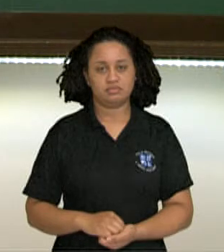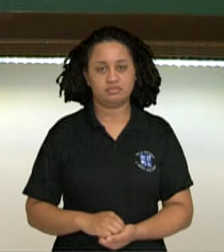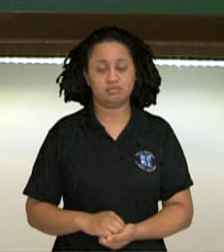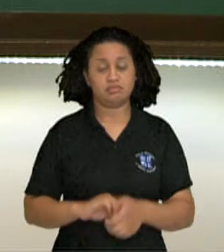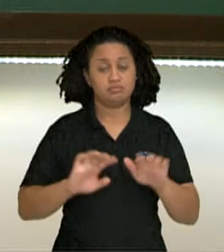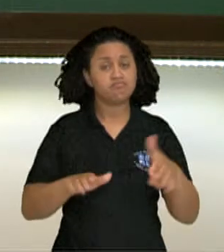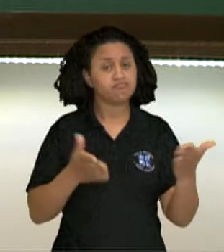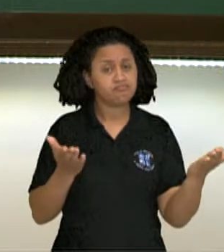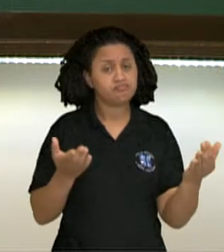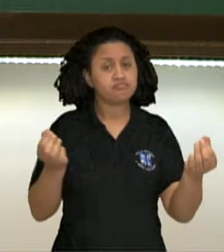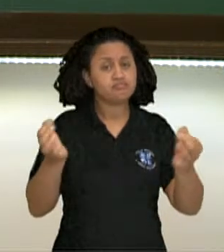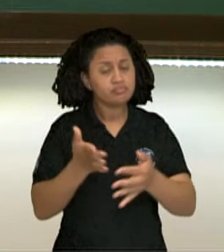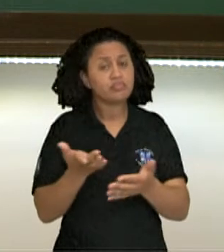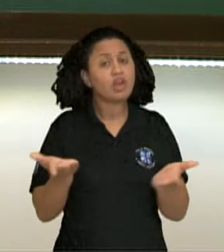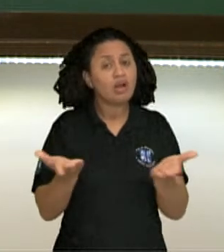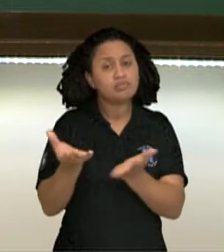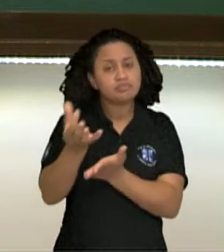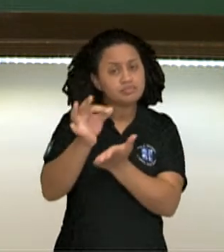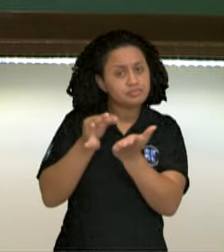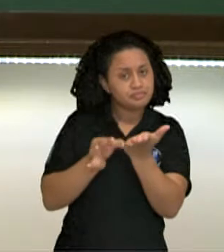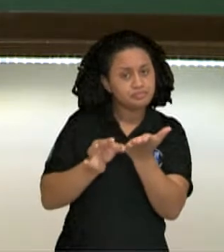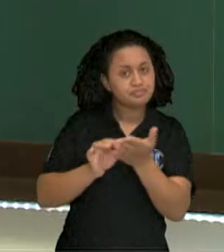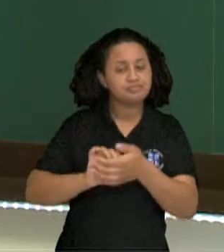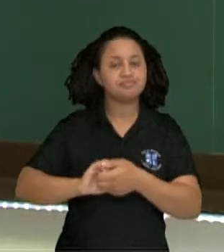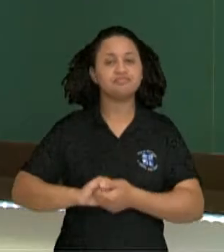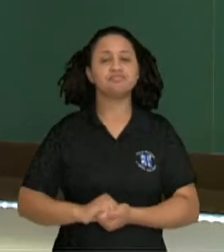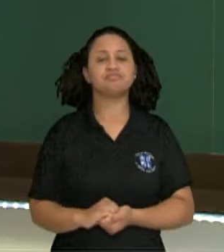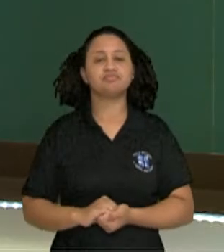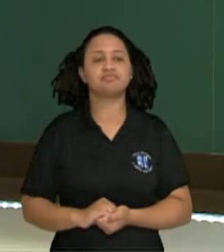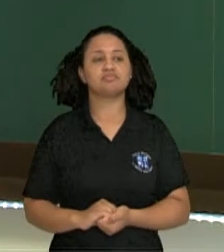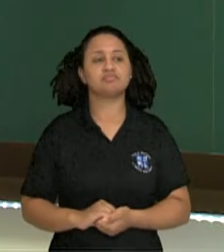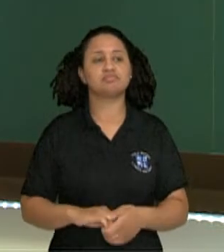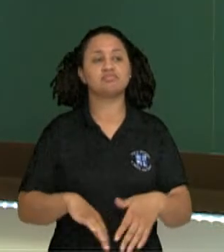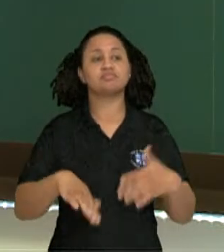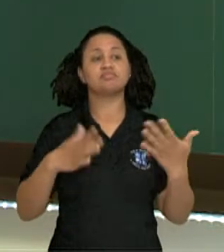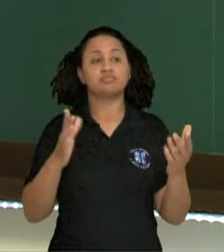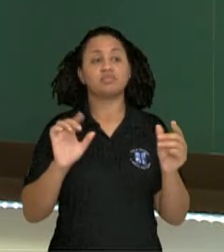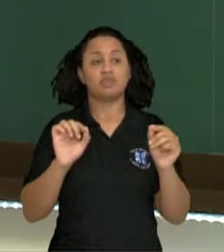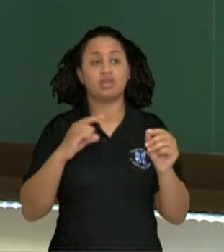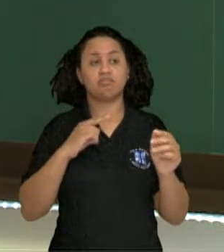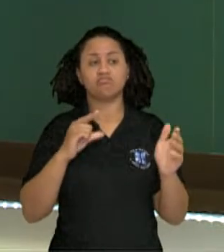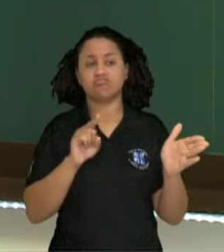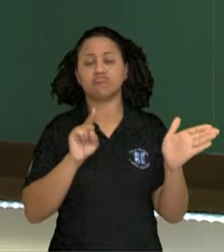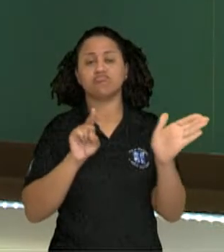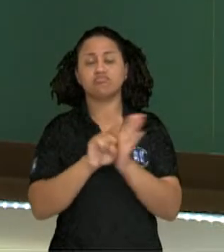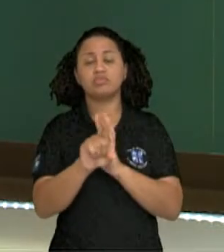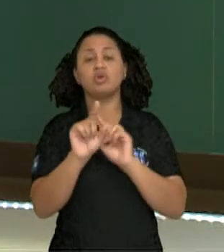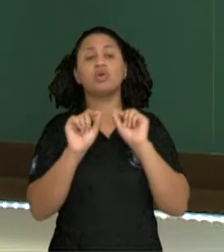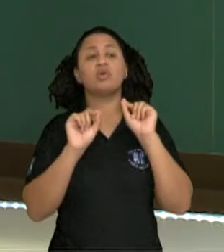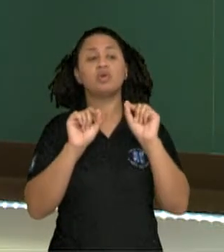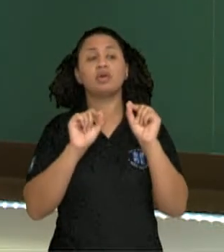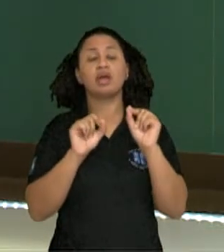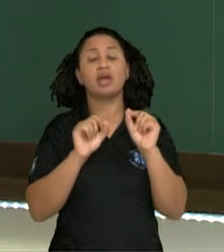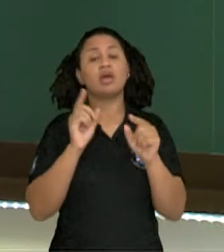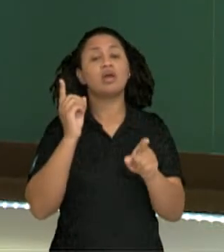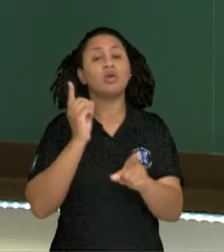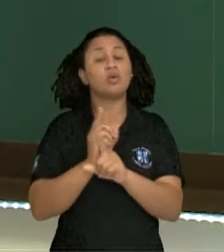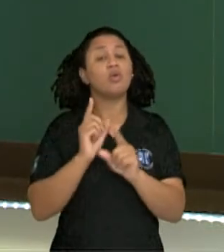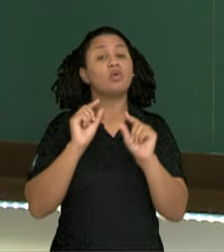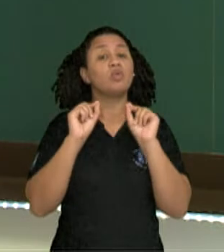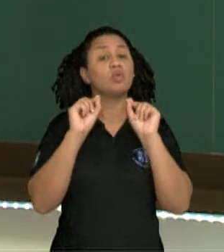Listo, chicos, vamos corregir. Entonces tenemos ahí la pregunta. Busca cuál es